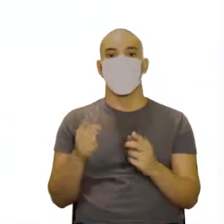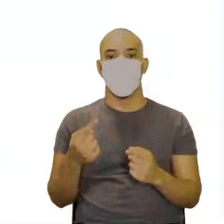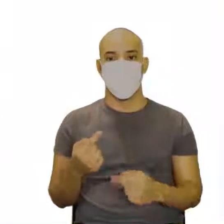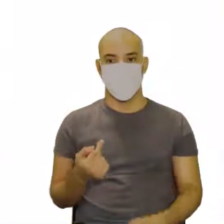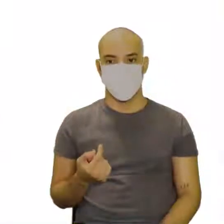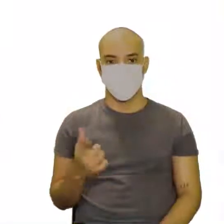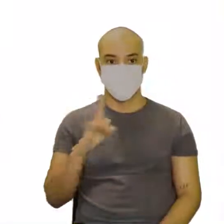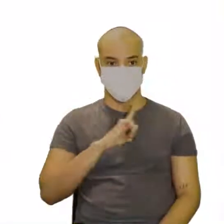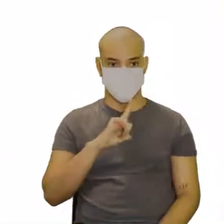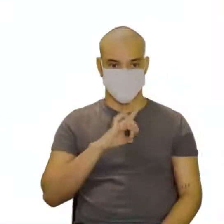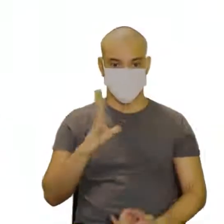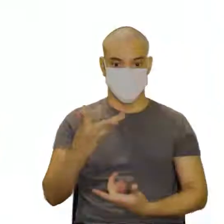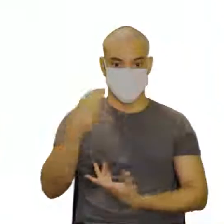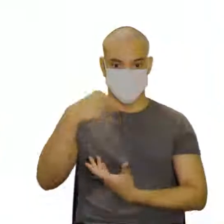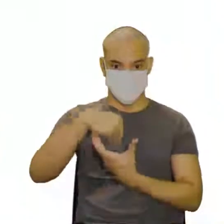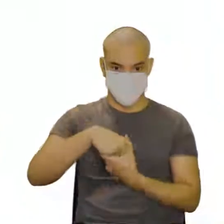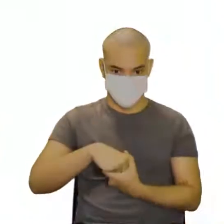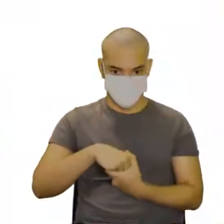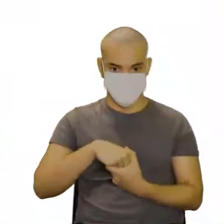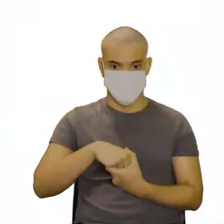proporcionalidade denominada